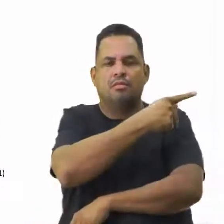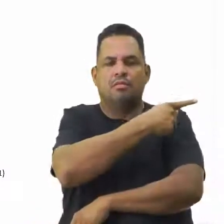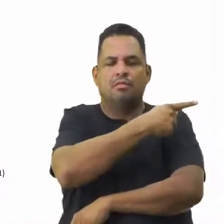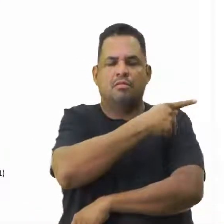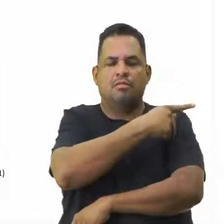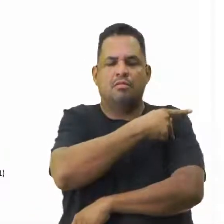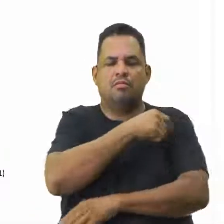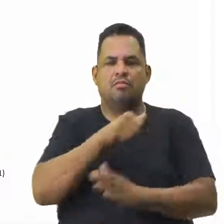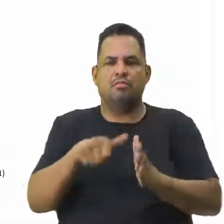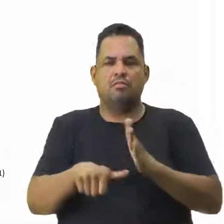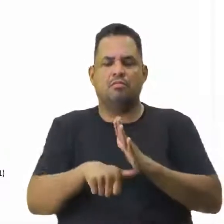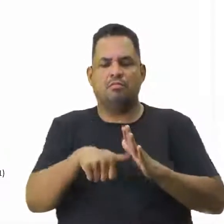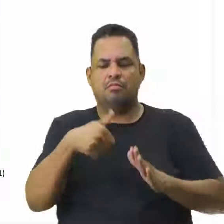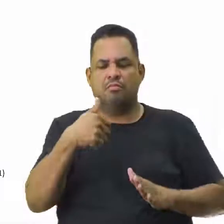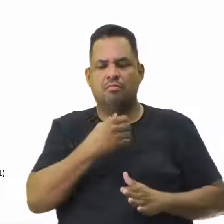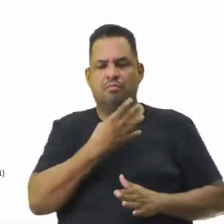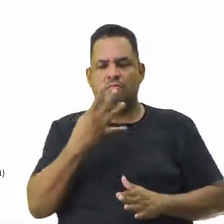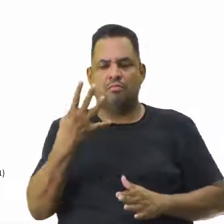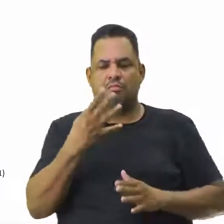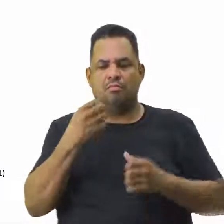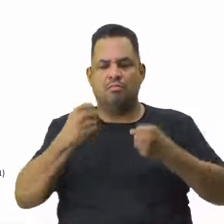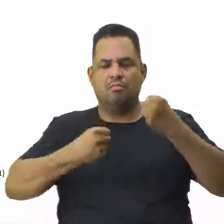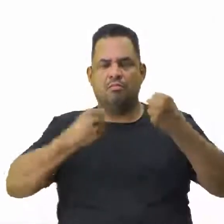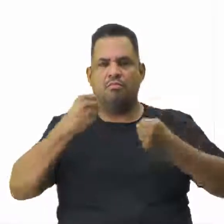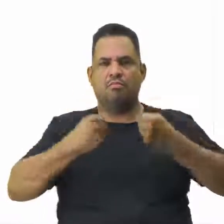que vieram, chamados de comitiva Ford,